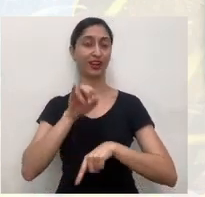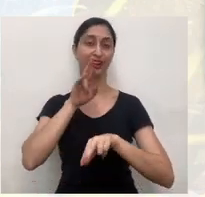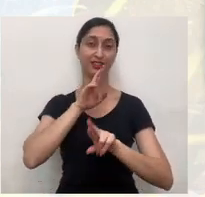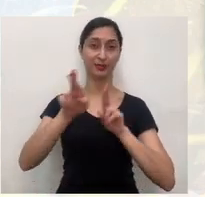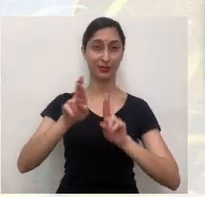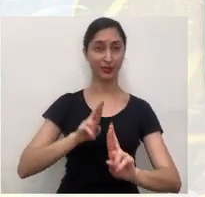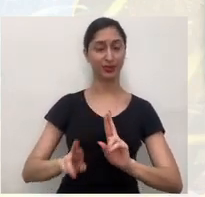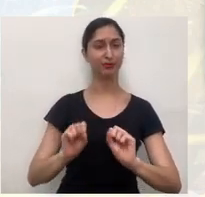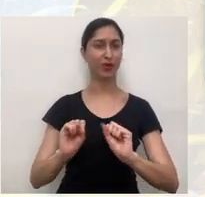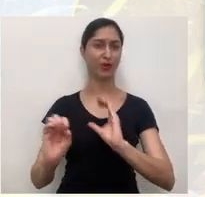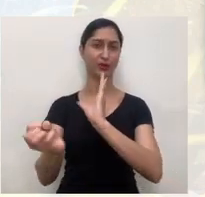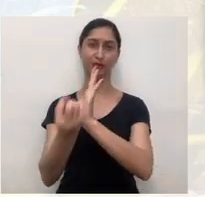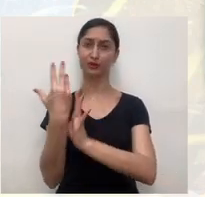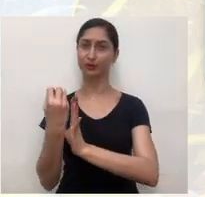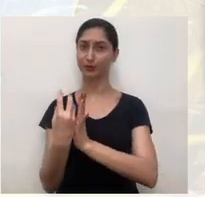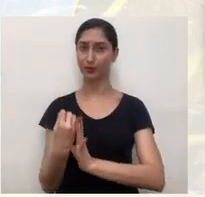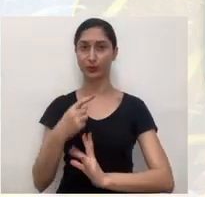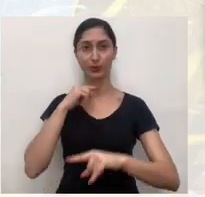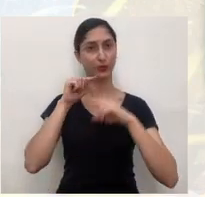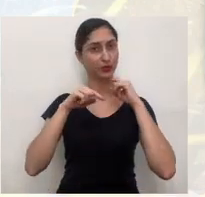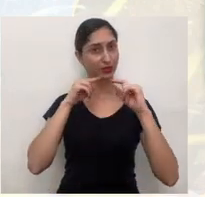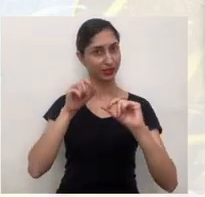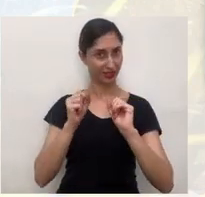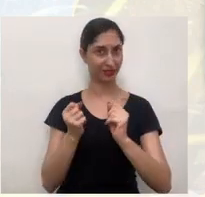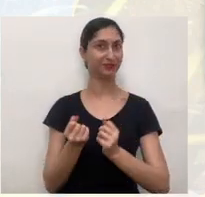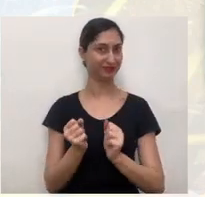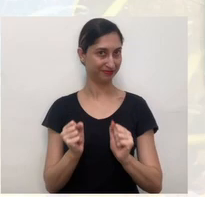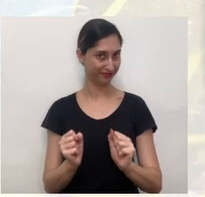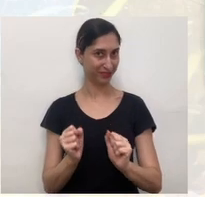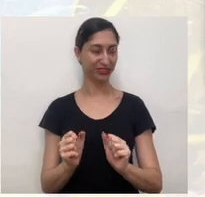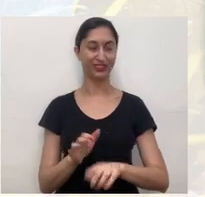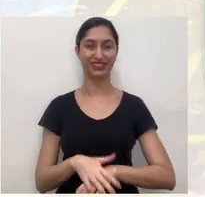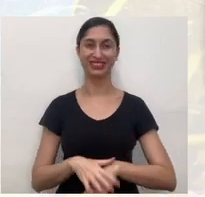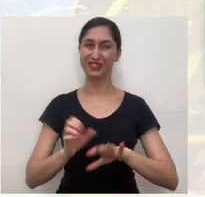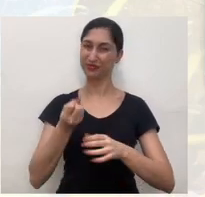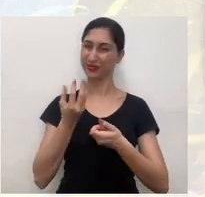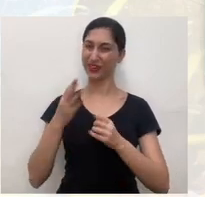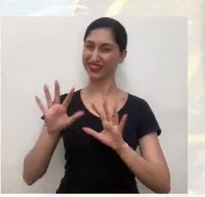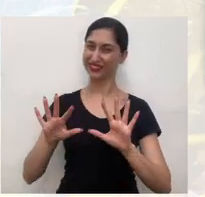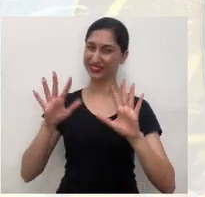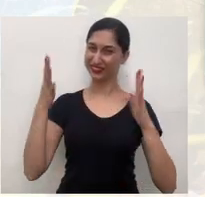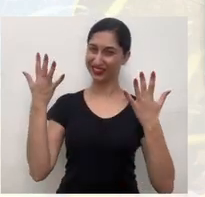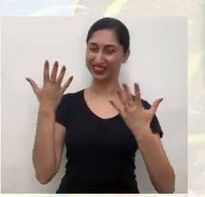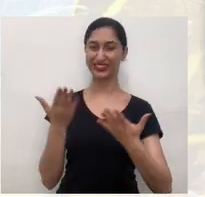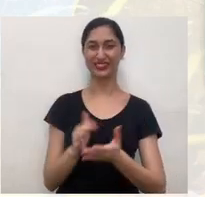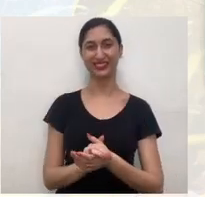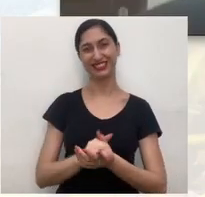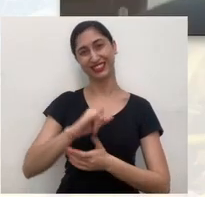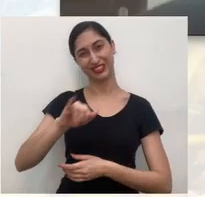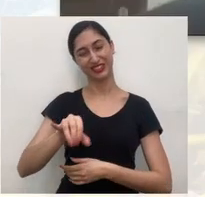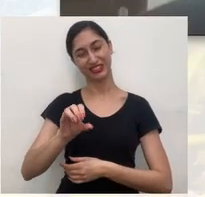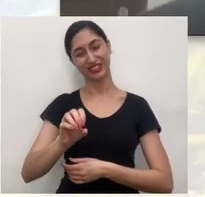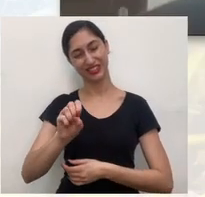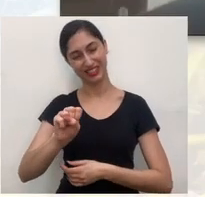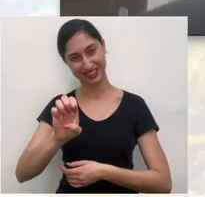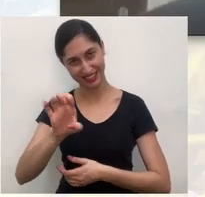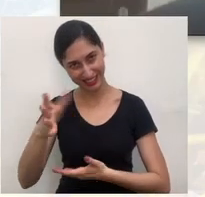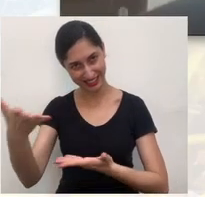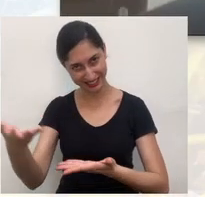mandando qualquer dúvida pelo chat. Então, bom evento a todos, e José, passo a fala a